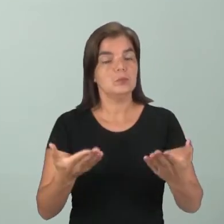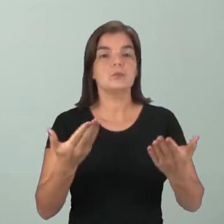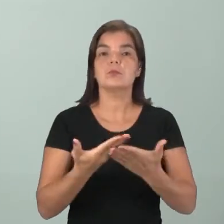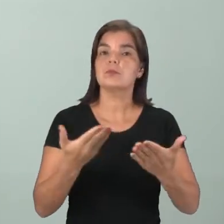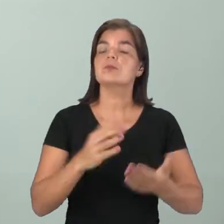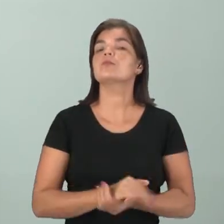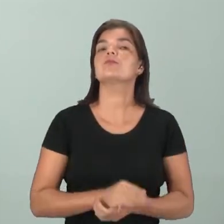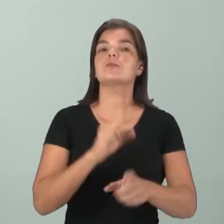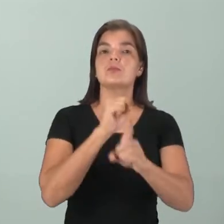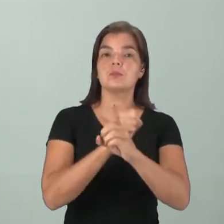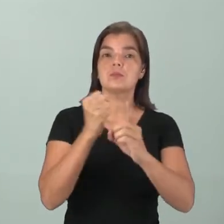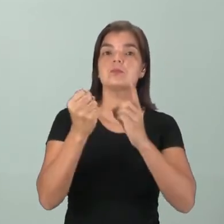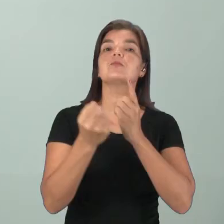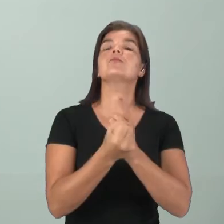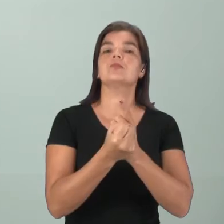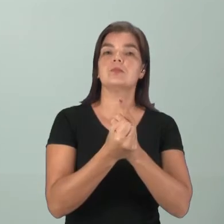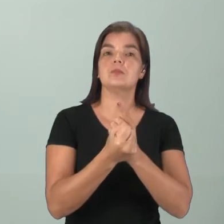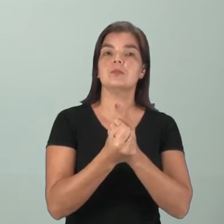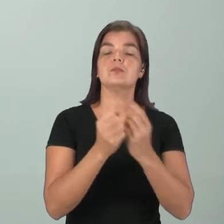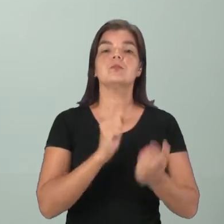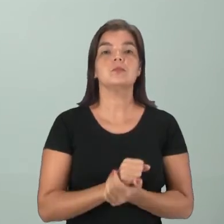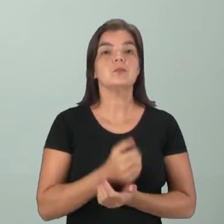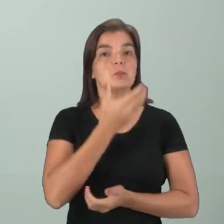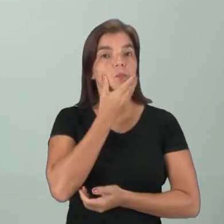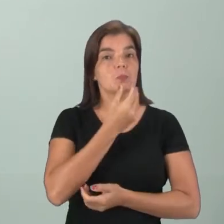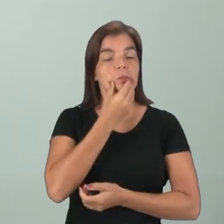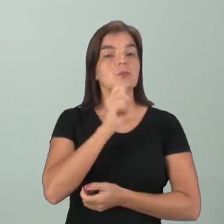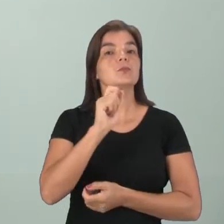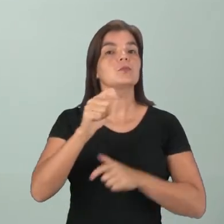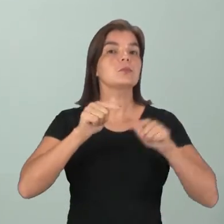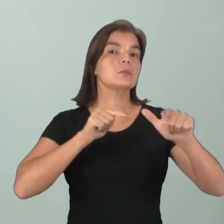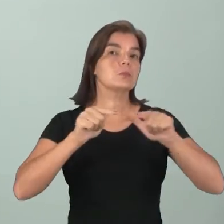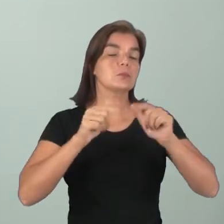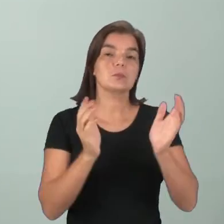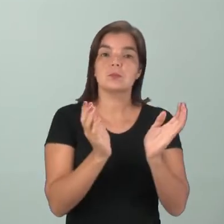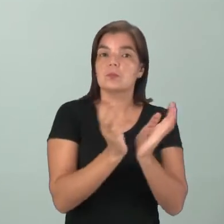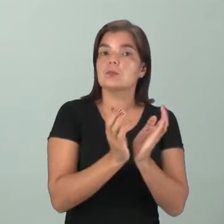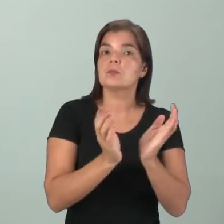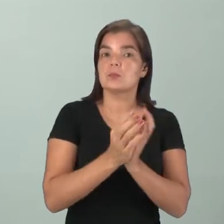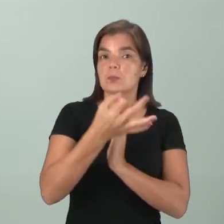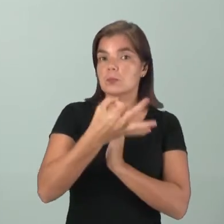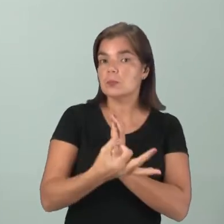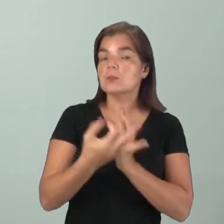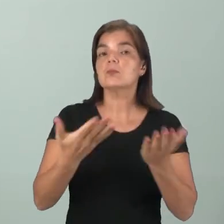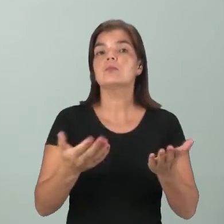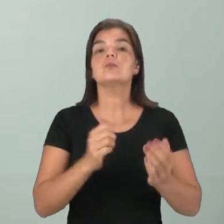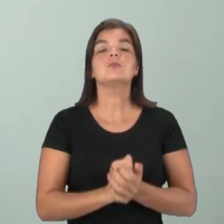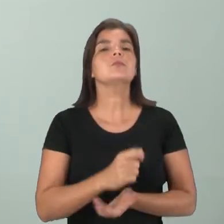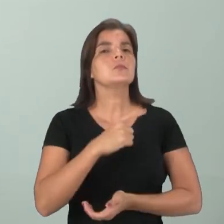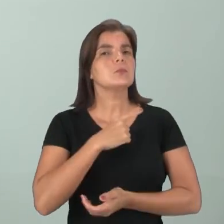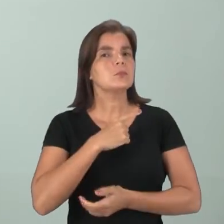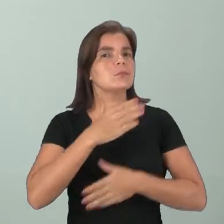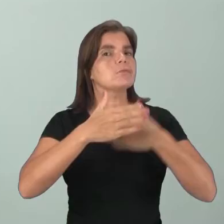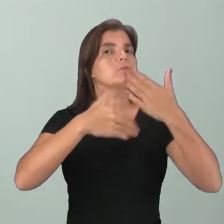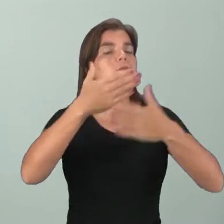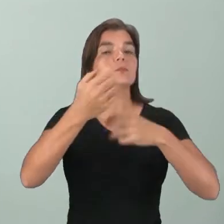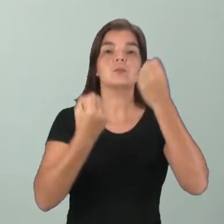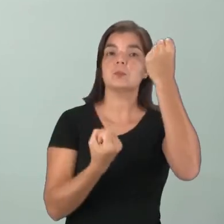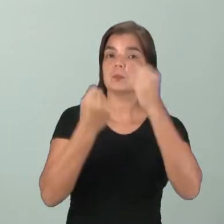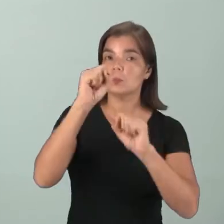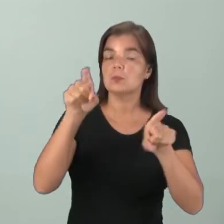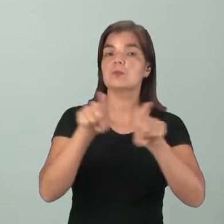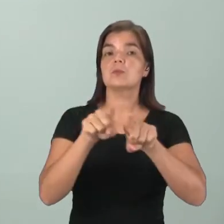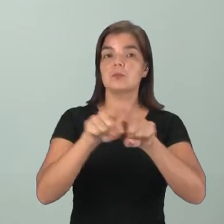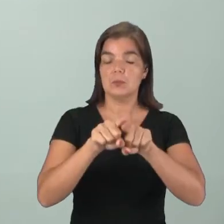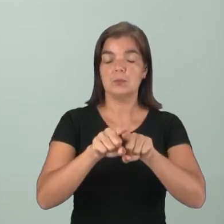evolução de cultura. A partir de agora, as sociedades, os homens passariam a trabalhar em conjunto, certo? E aí a gente tem